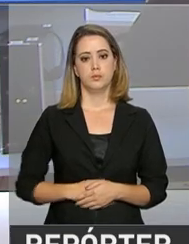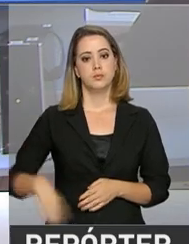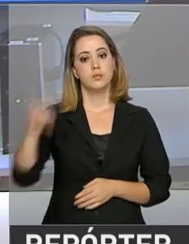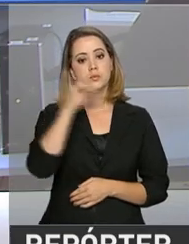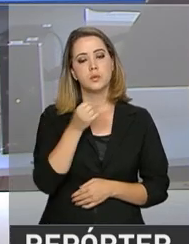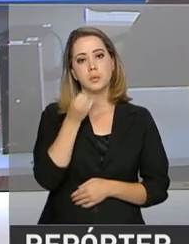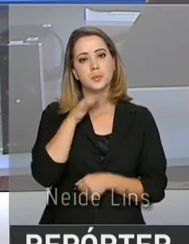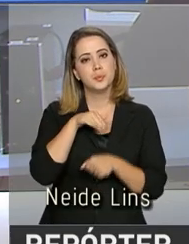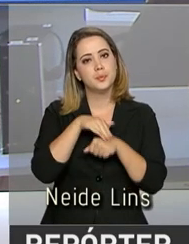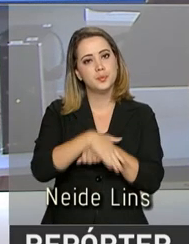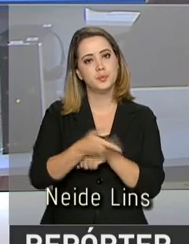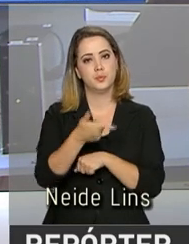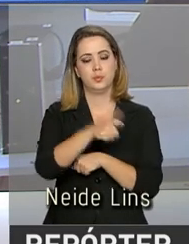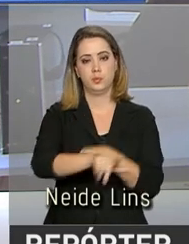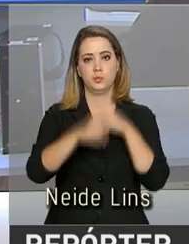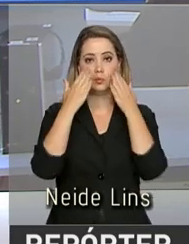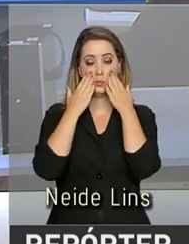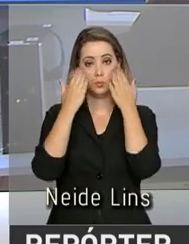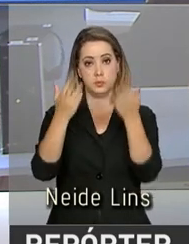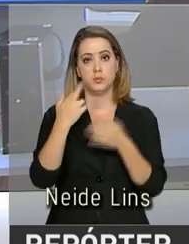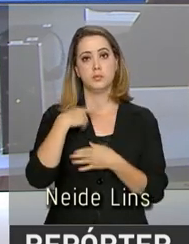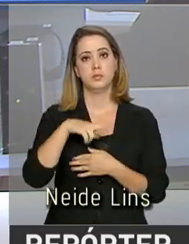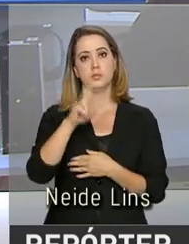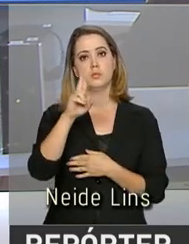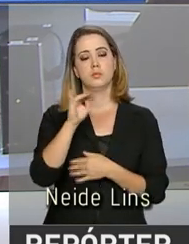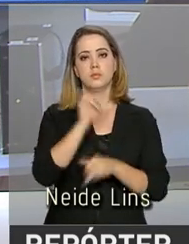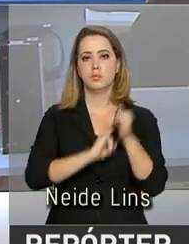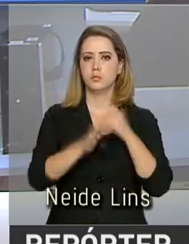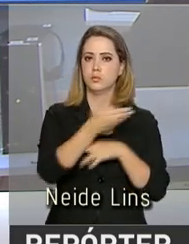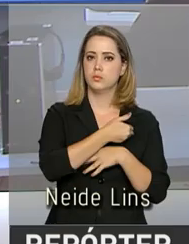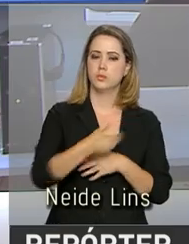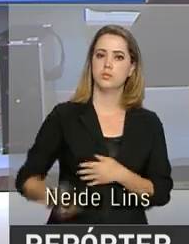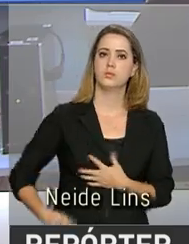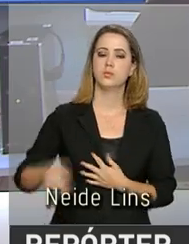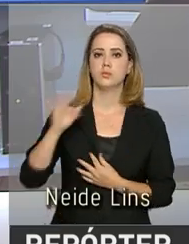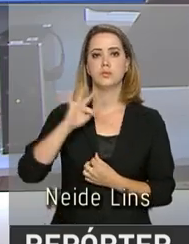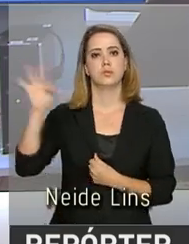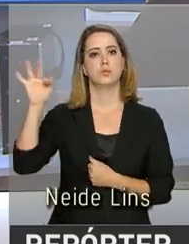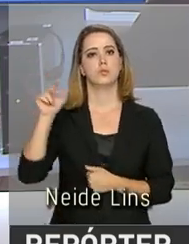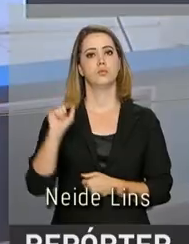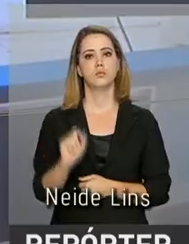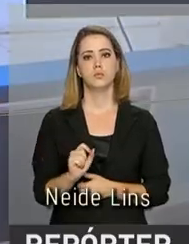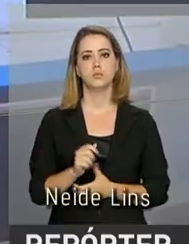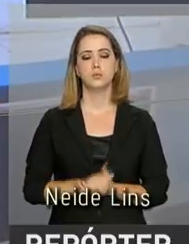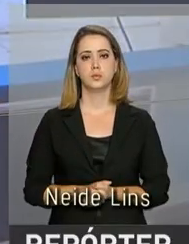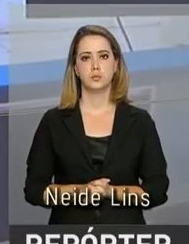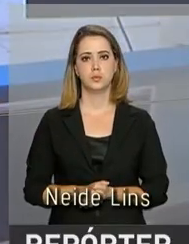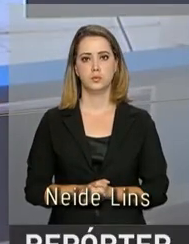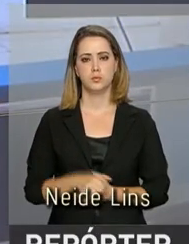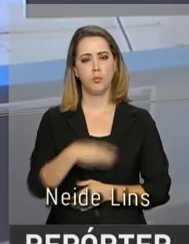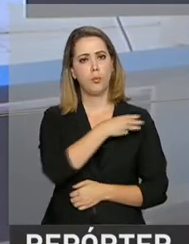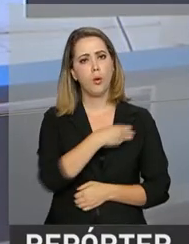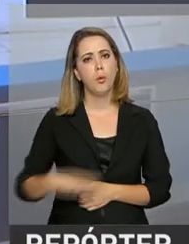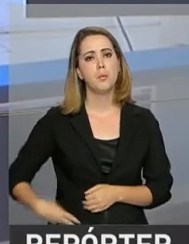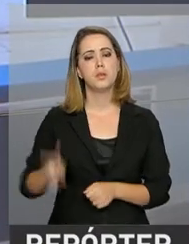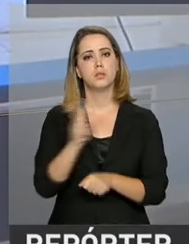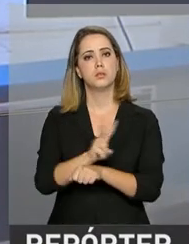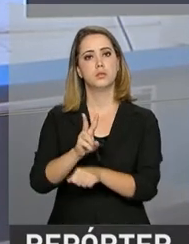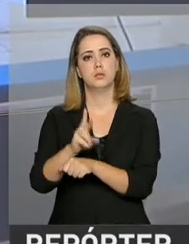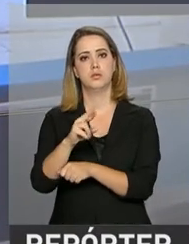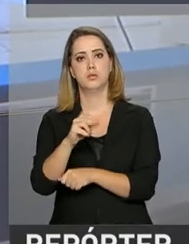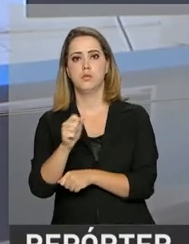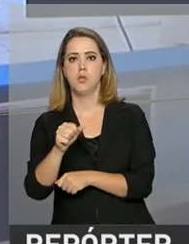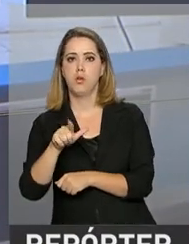Olá boa noite no ar mais uma edição do repórter NBR com as notícias do governo federal o ministro da Defesa